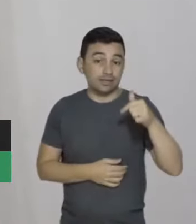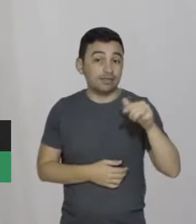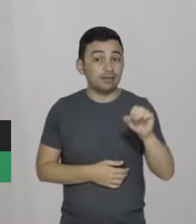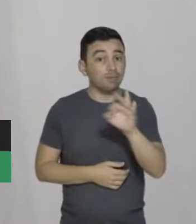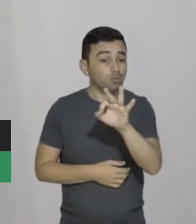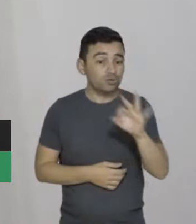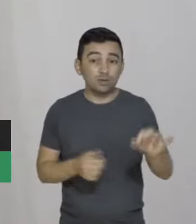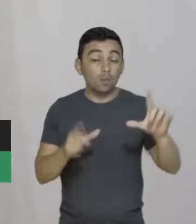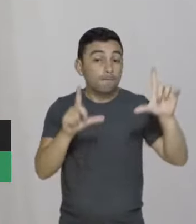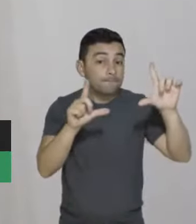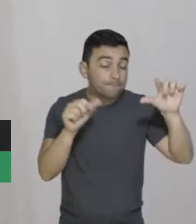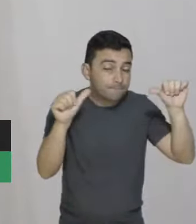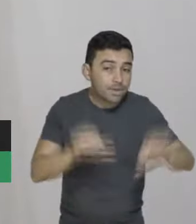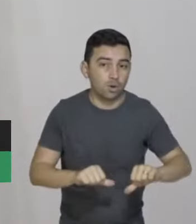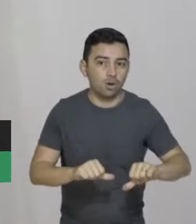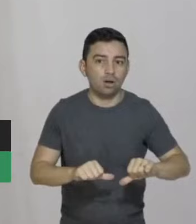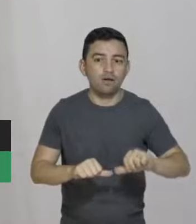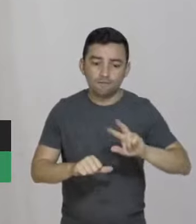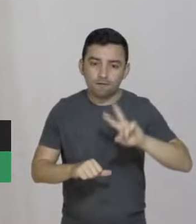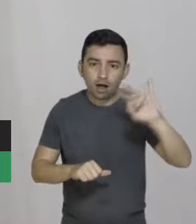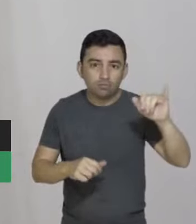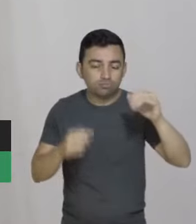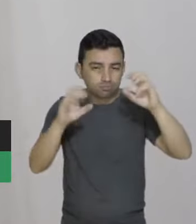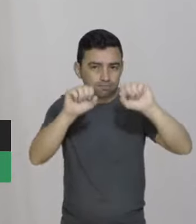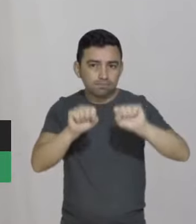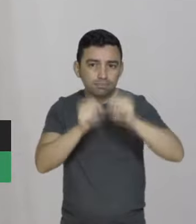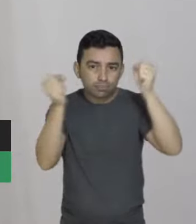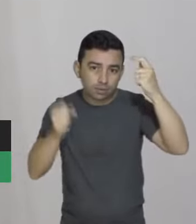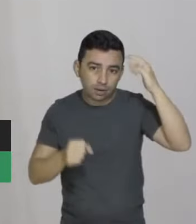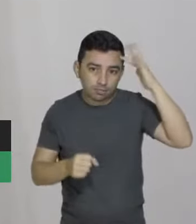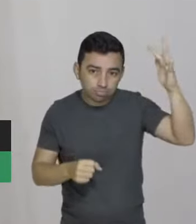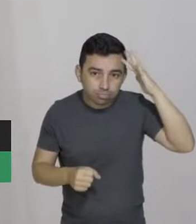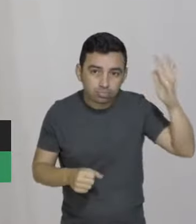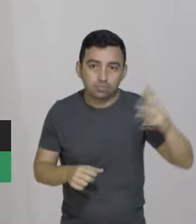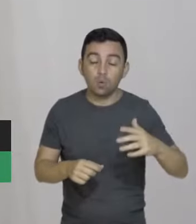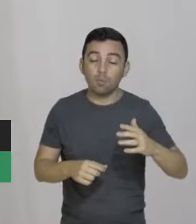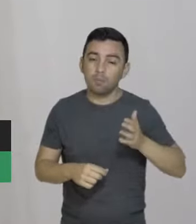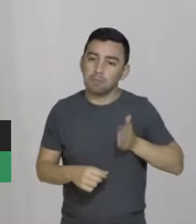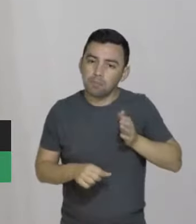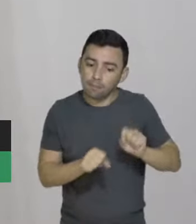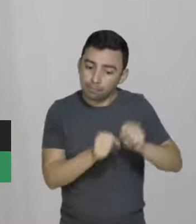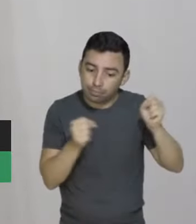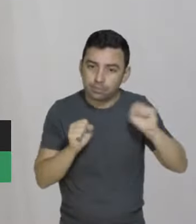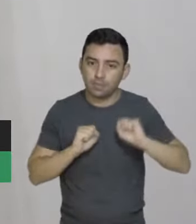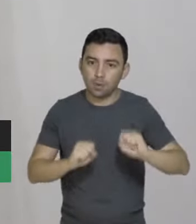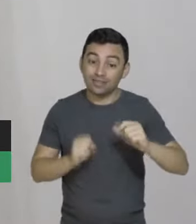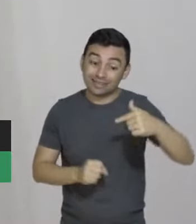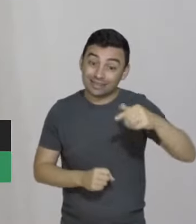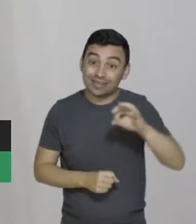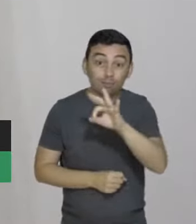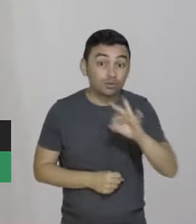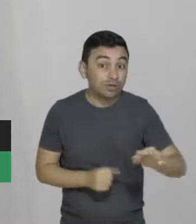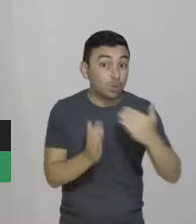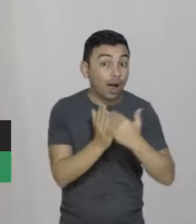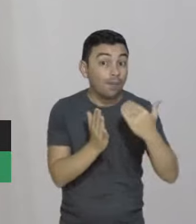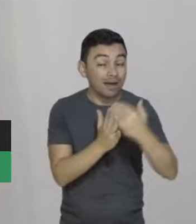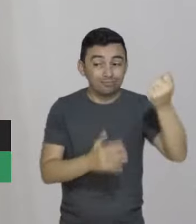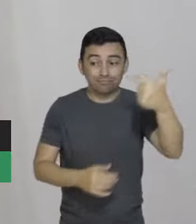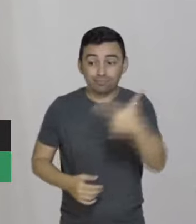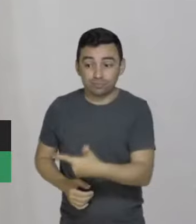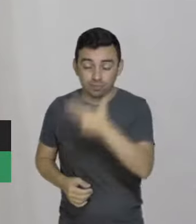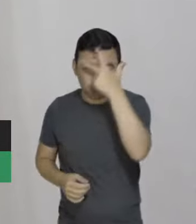atividade física de ter um acidente vascular cerebral, um AVC ou até um problema cardíaco. 70% a mais do que quem faz atividade